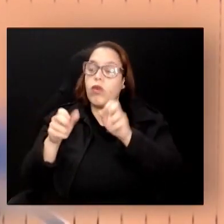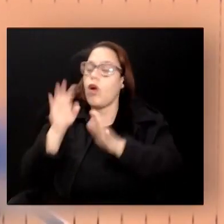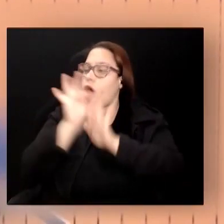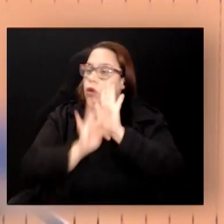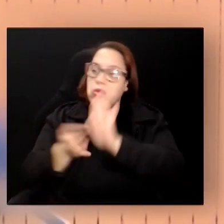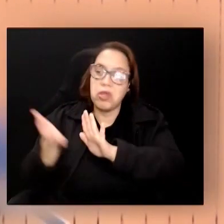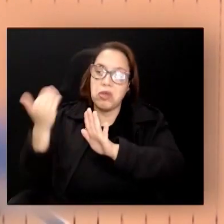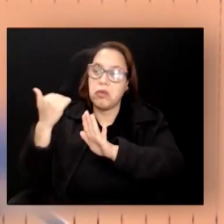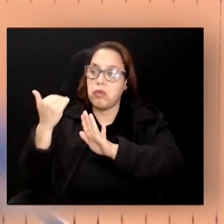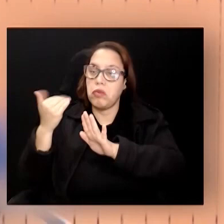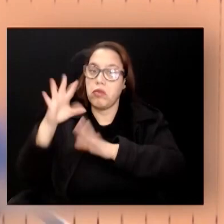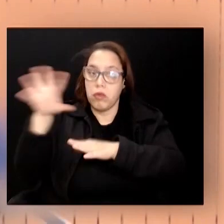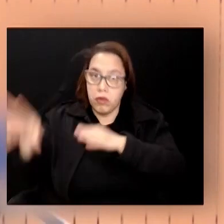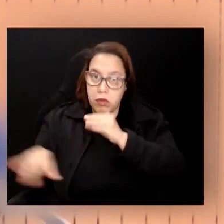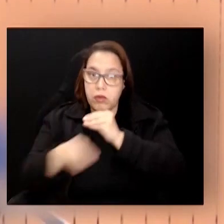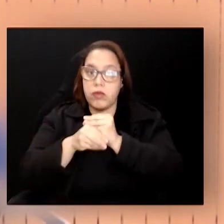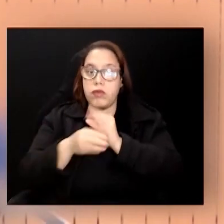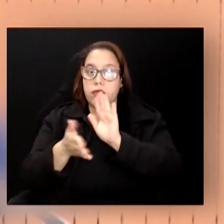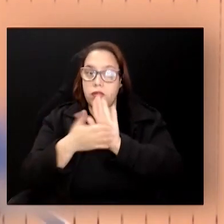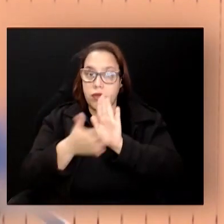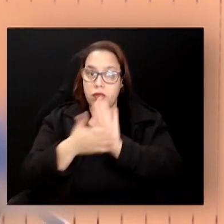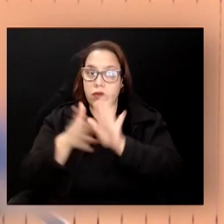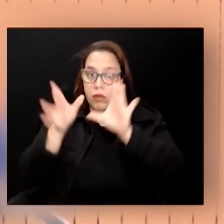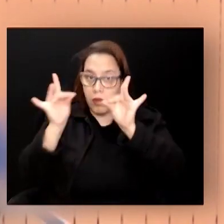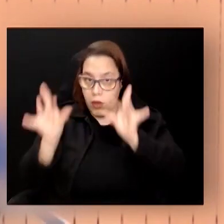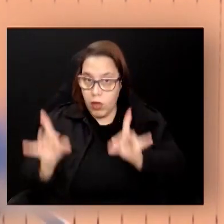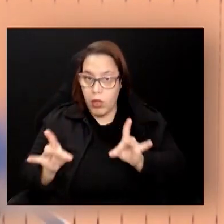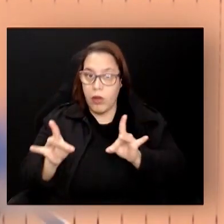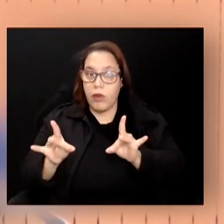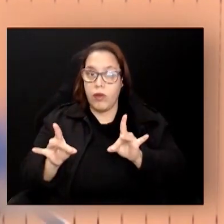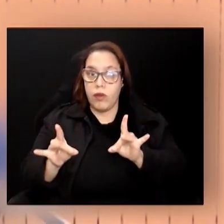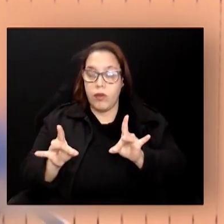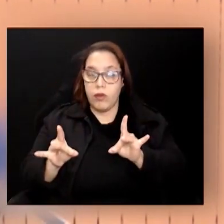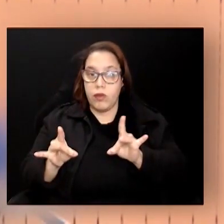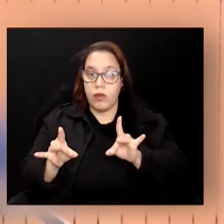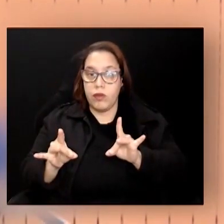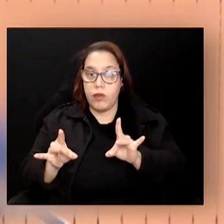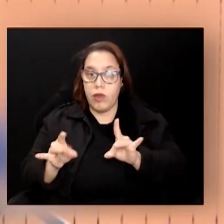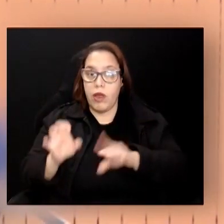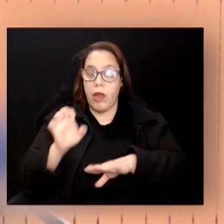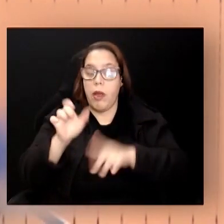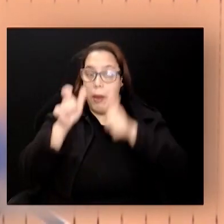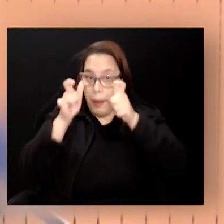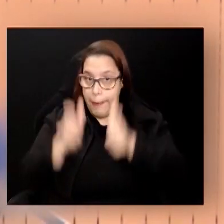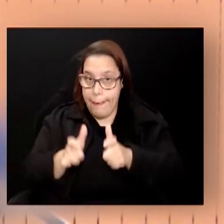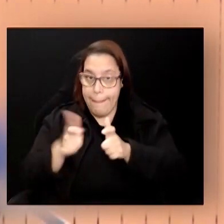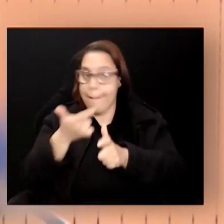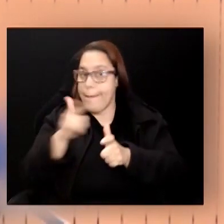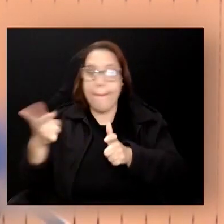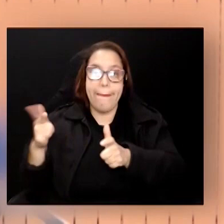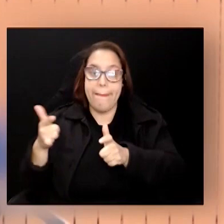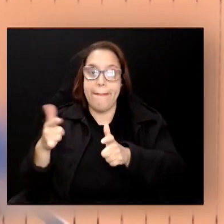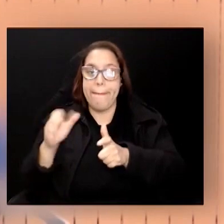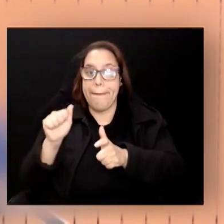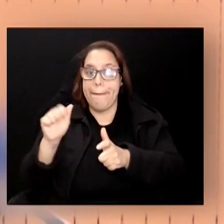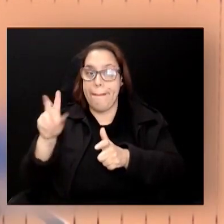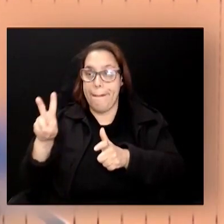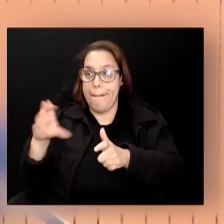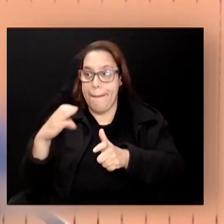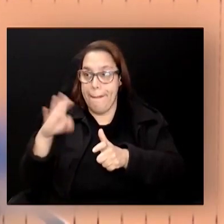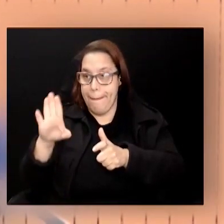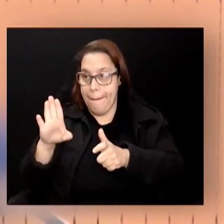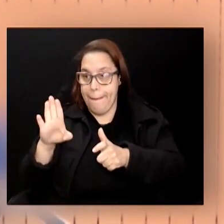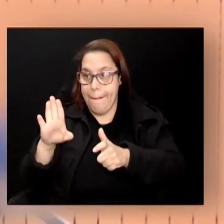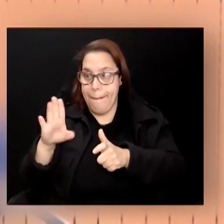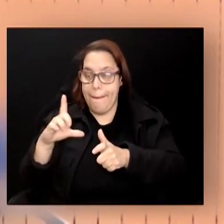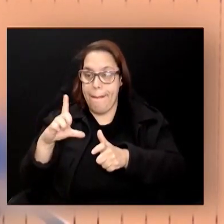de procedimentos específicos para casos em que o estabelecimento não possui AVCB, CLCB